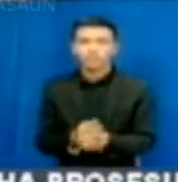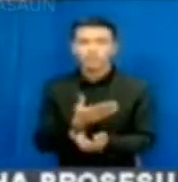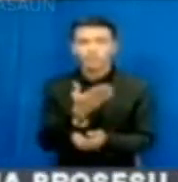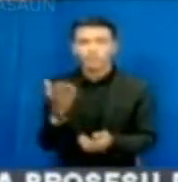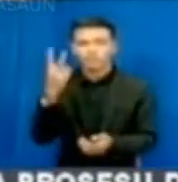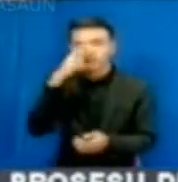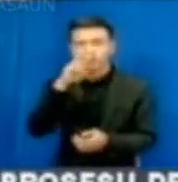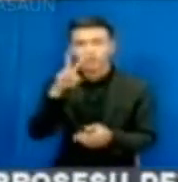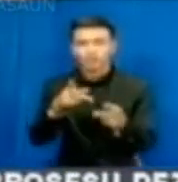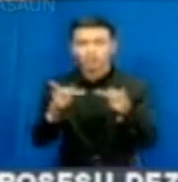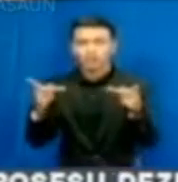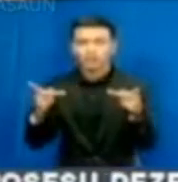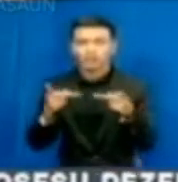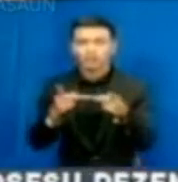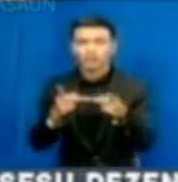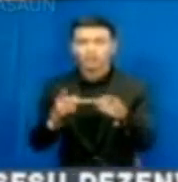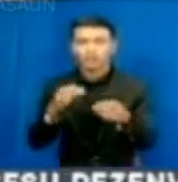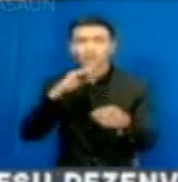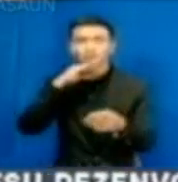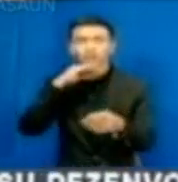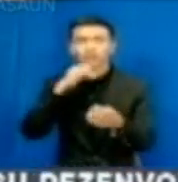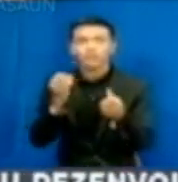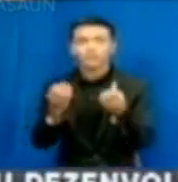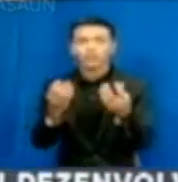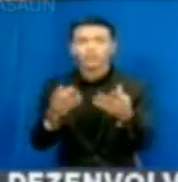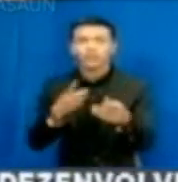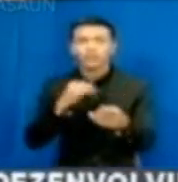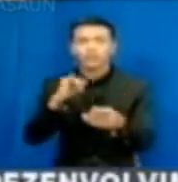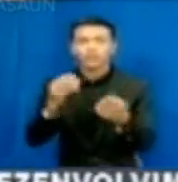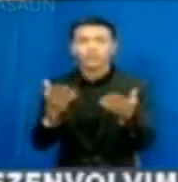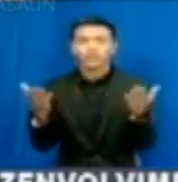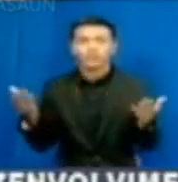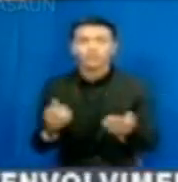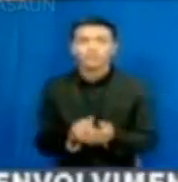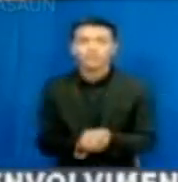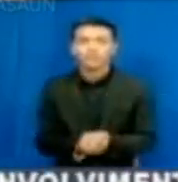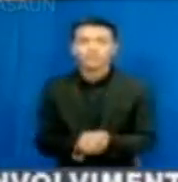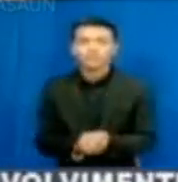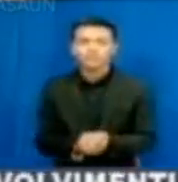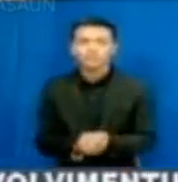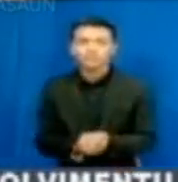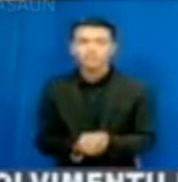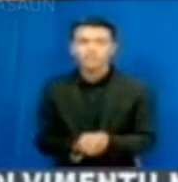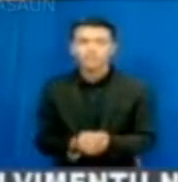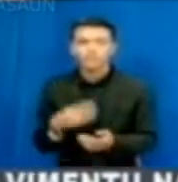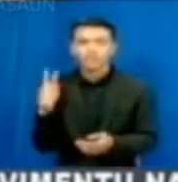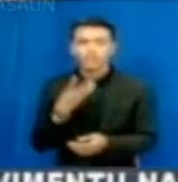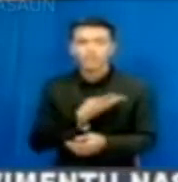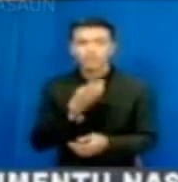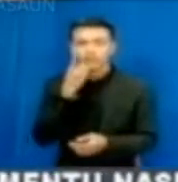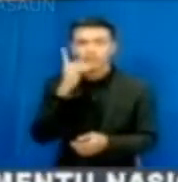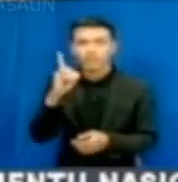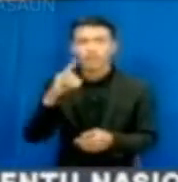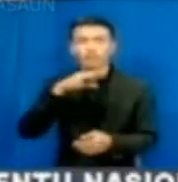Sibil Bele Fier Barak Né Dile Part NBK Iha Dile Arant Tomac Kwaza Are Urbano Ita Tudian Katak